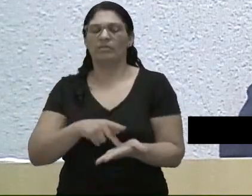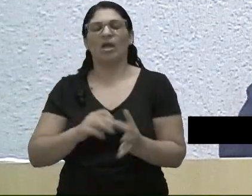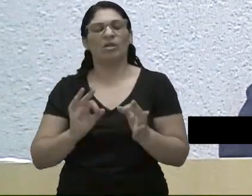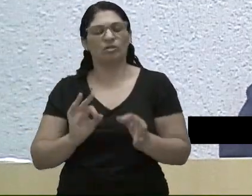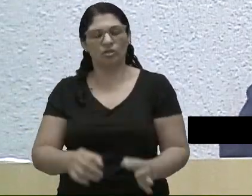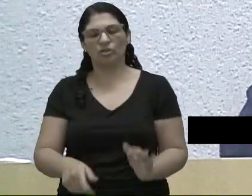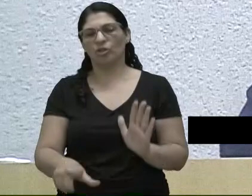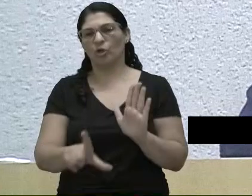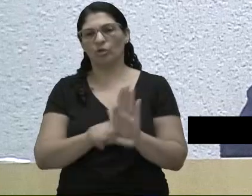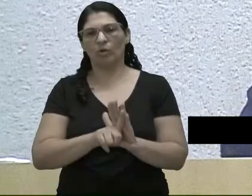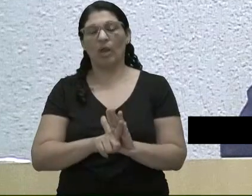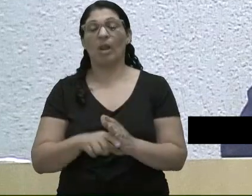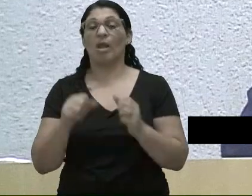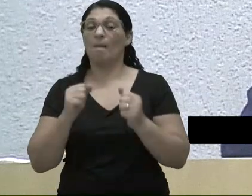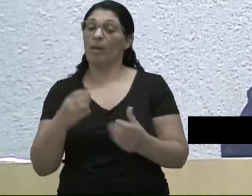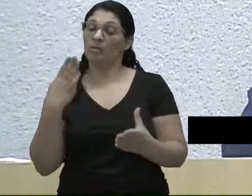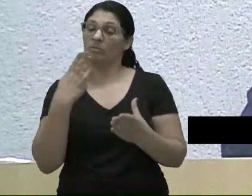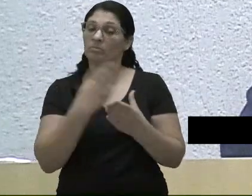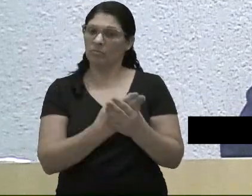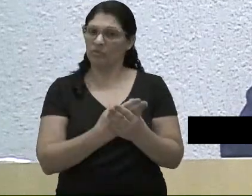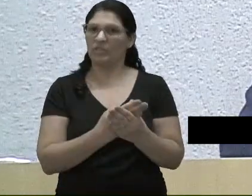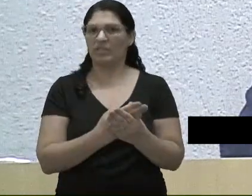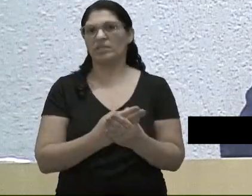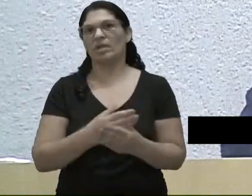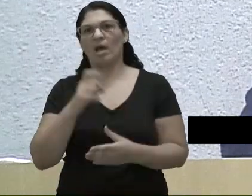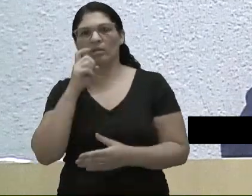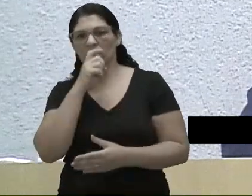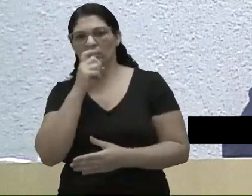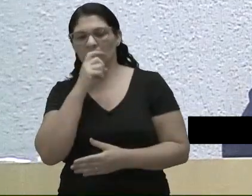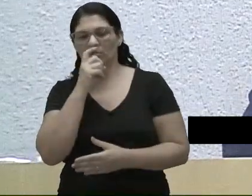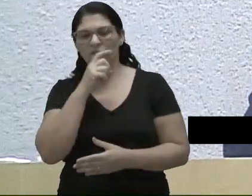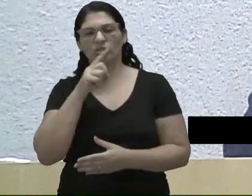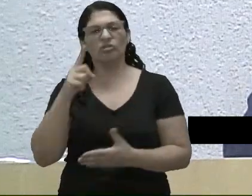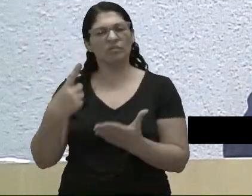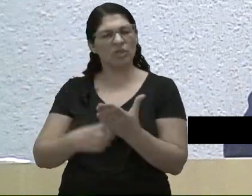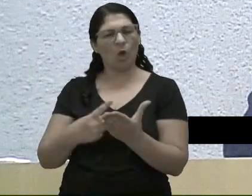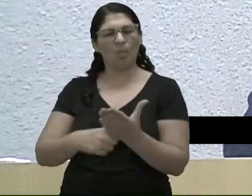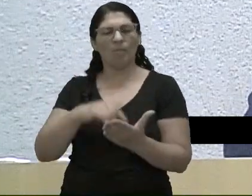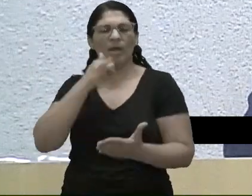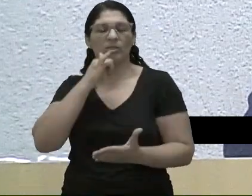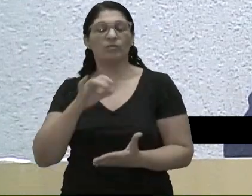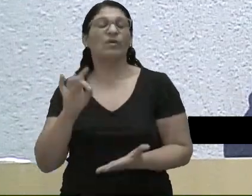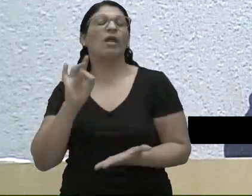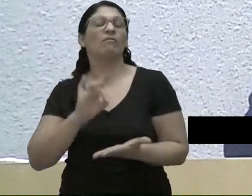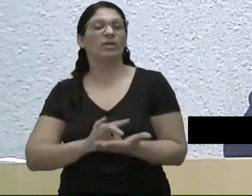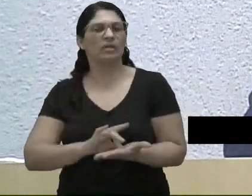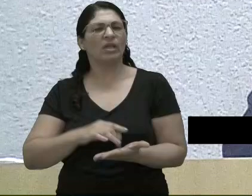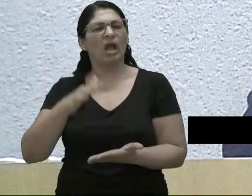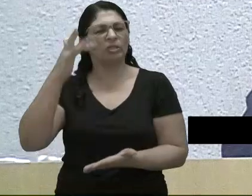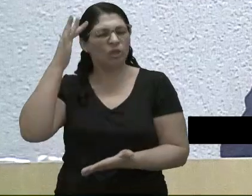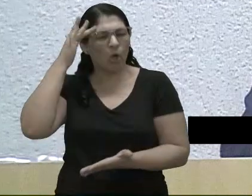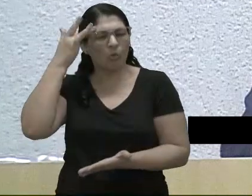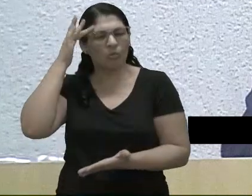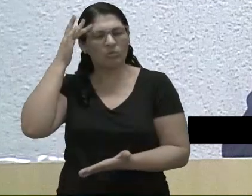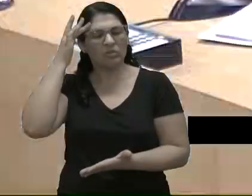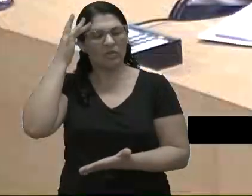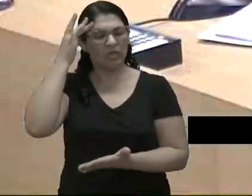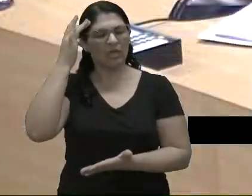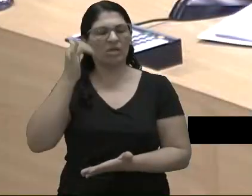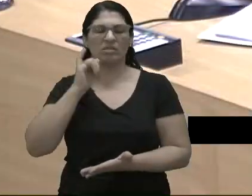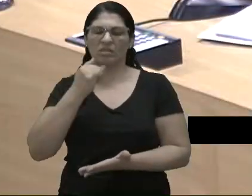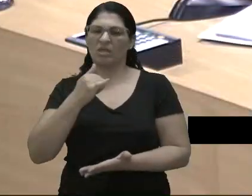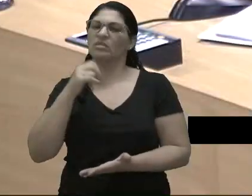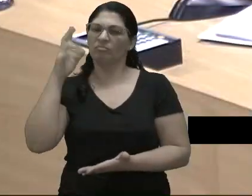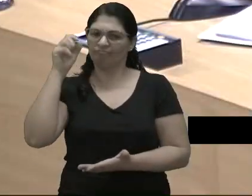ser processado criminalmente caso falte com a verdade. O senhor se compromete a dizer a verdade e tem ciência das consequências em caso de mentiras?